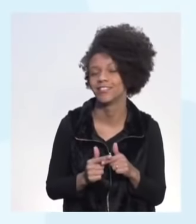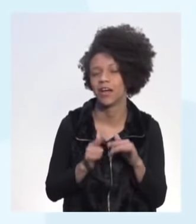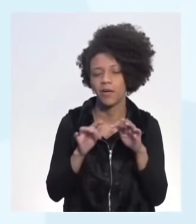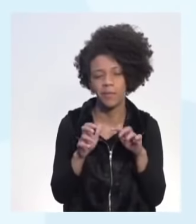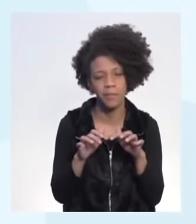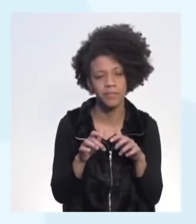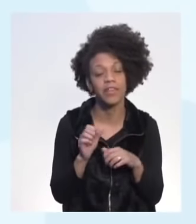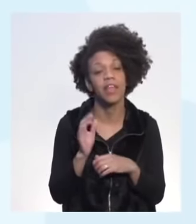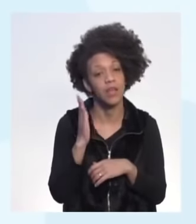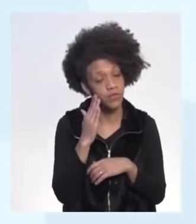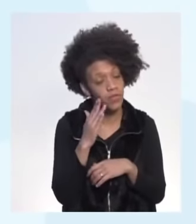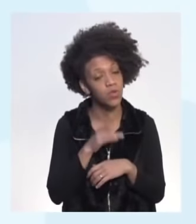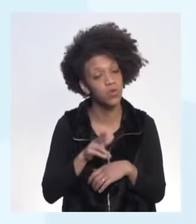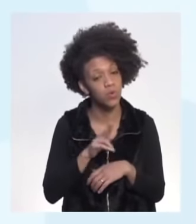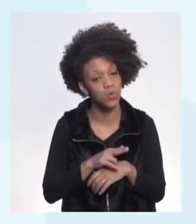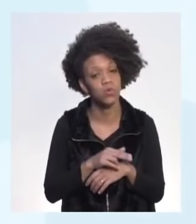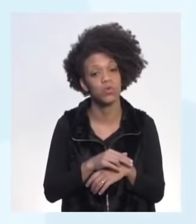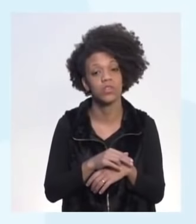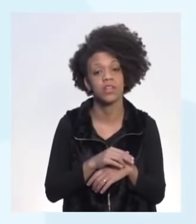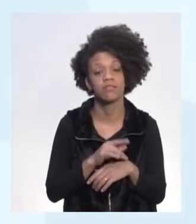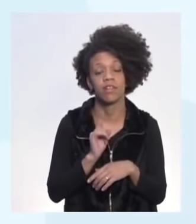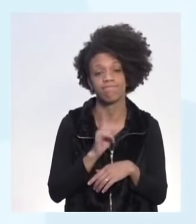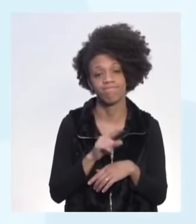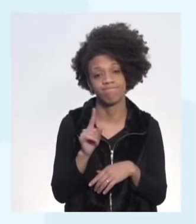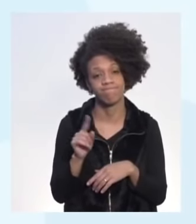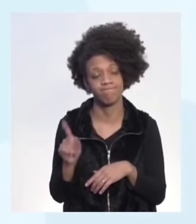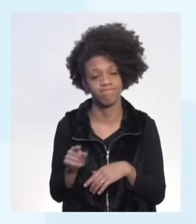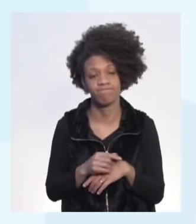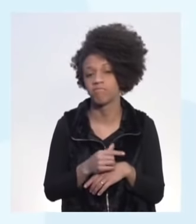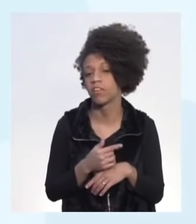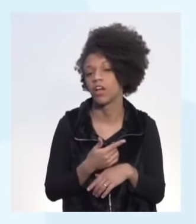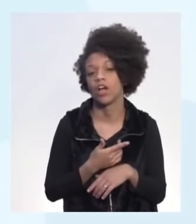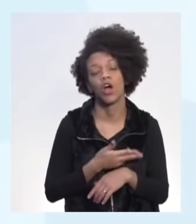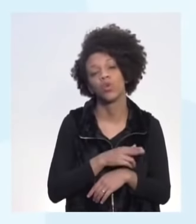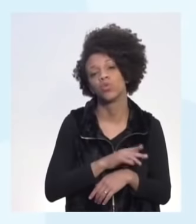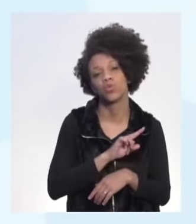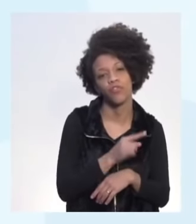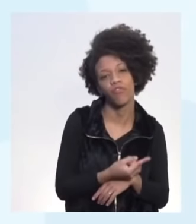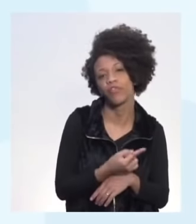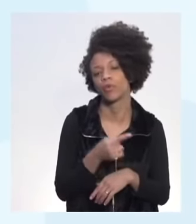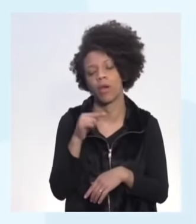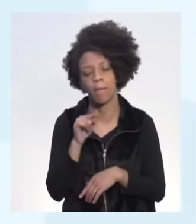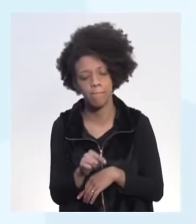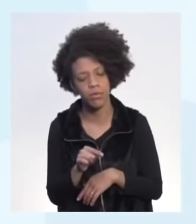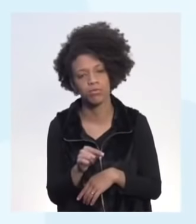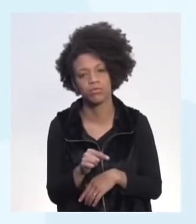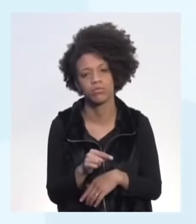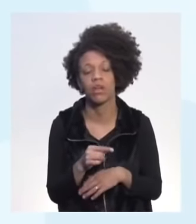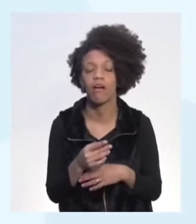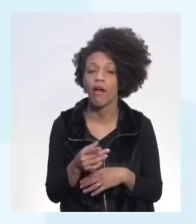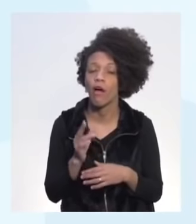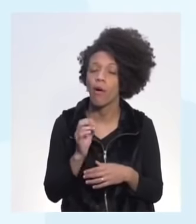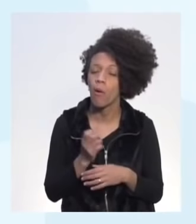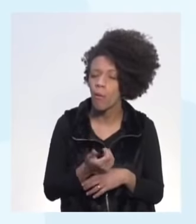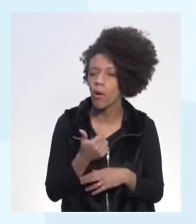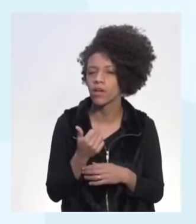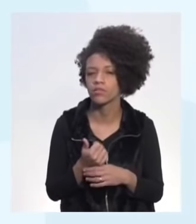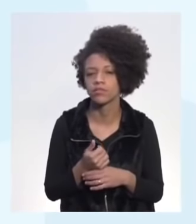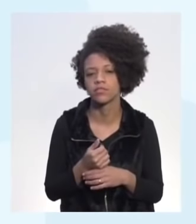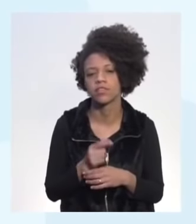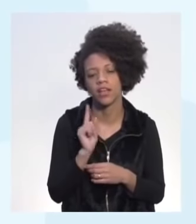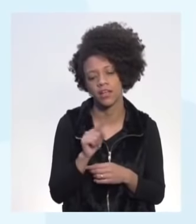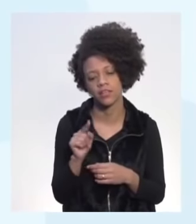sei o uso da reticência, só que, Andréia, eu não uso vírgula, eu não uso ponto no WhatsApp, por exemplo. Eu quase sempre escrevo com reticência. Vamos combinar que